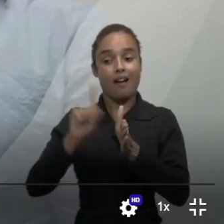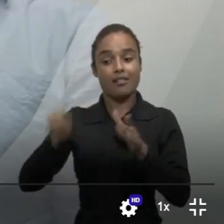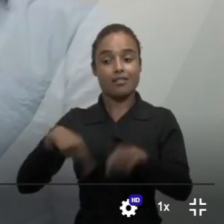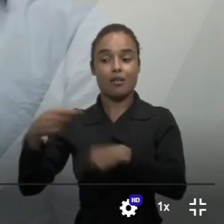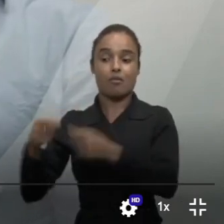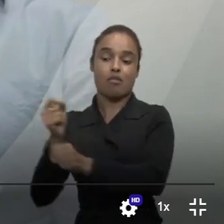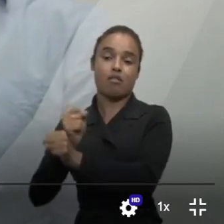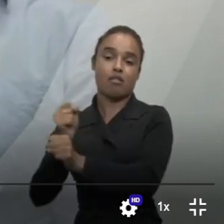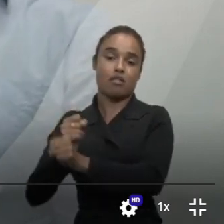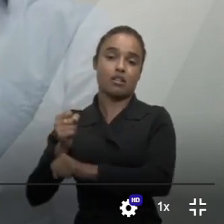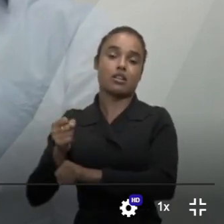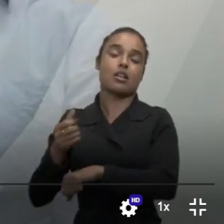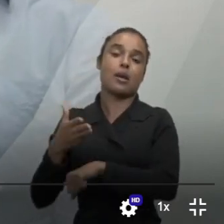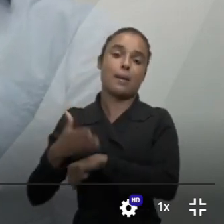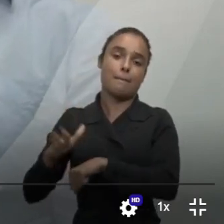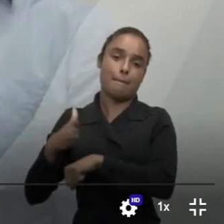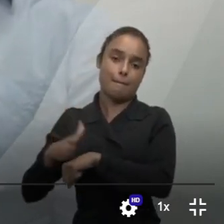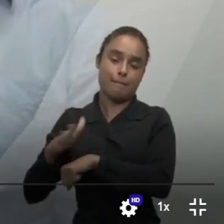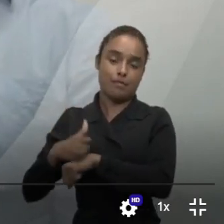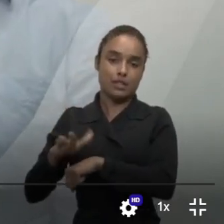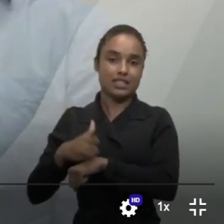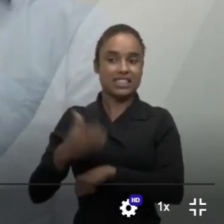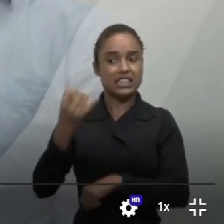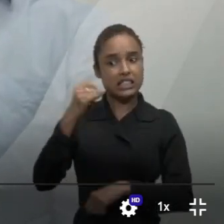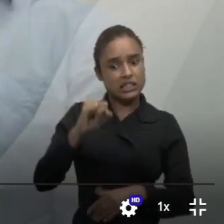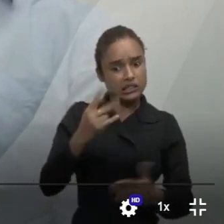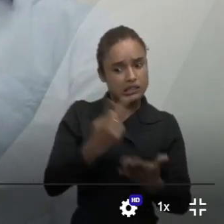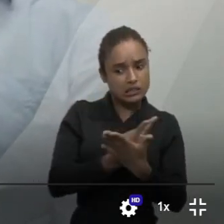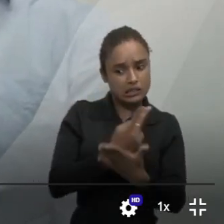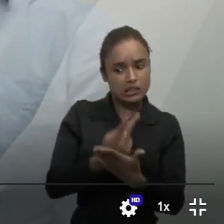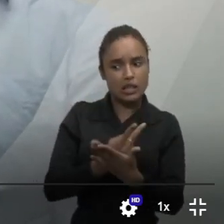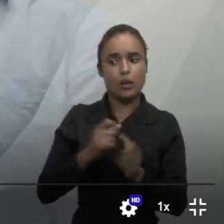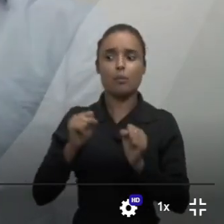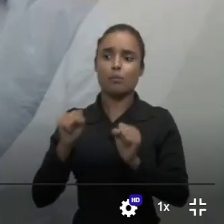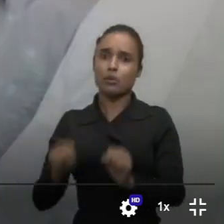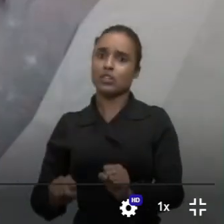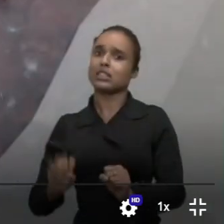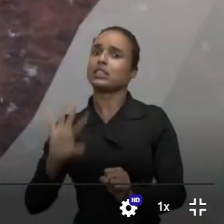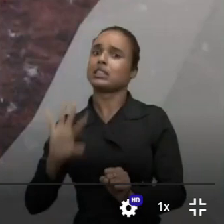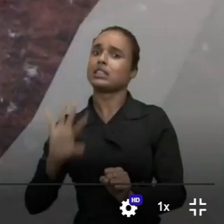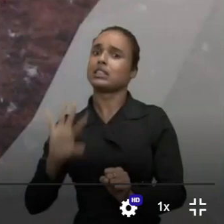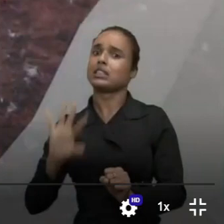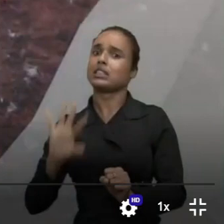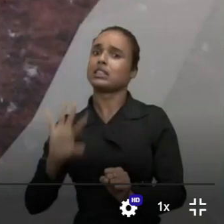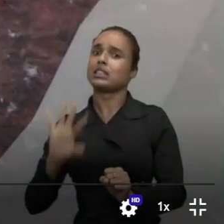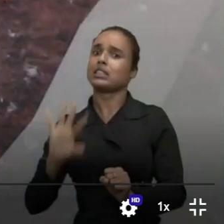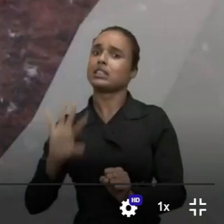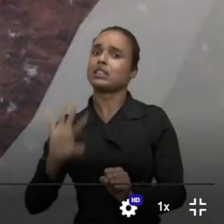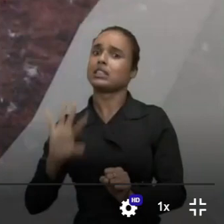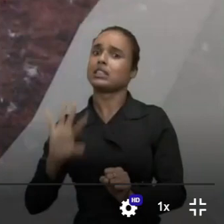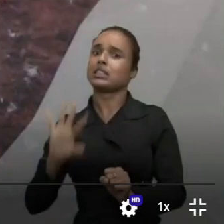dimensionamento, pode gerar patologias ou até mesmo o estado limite último, que seria o rompimento